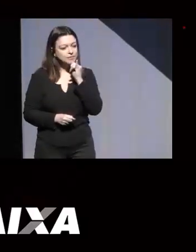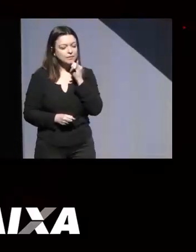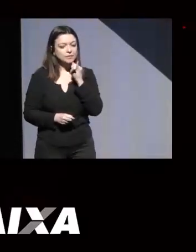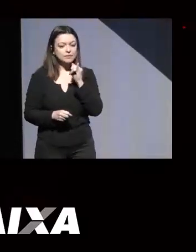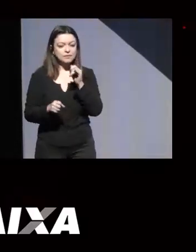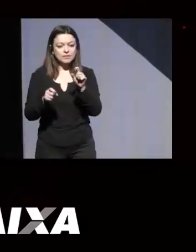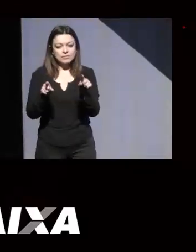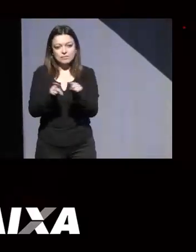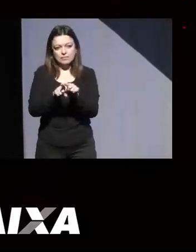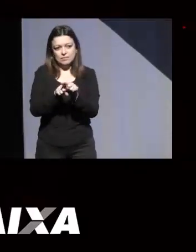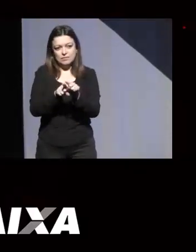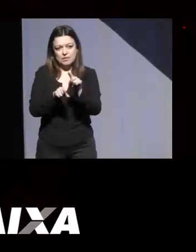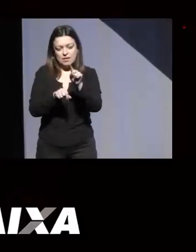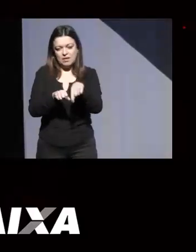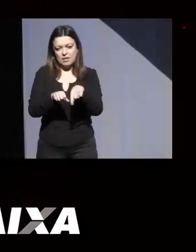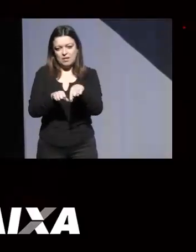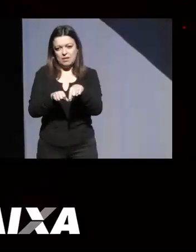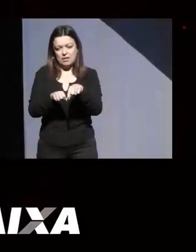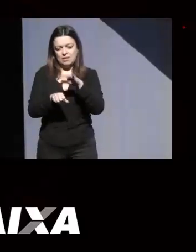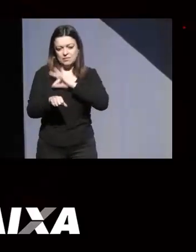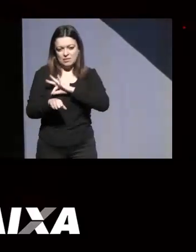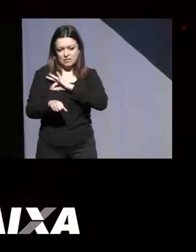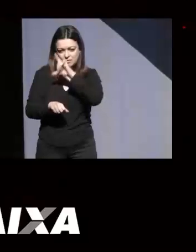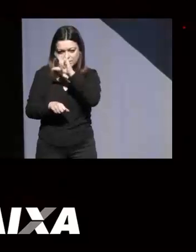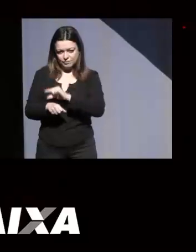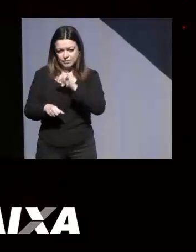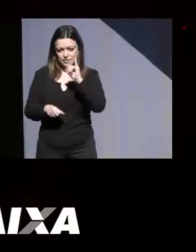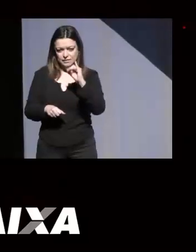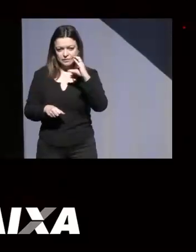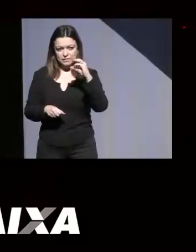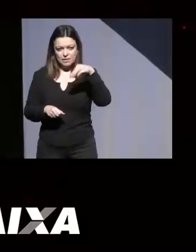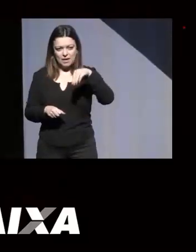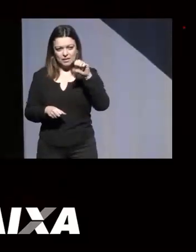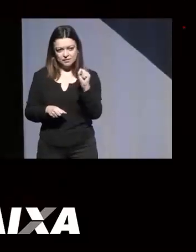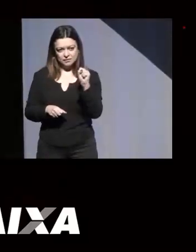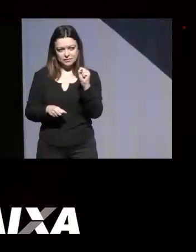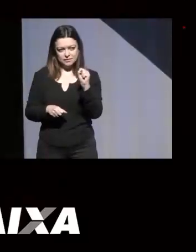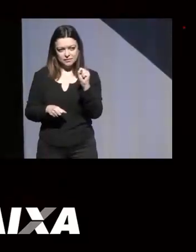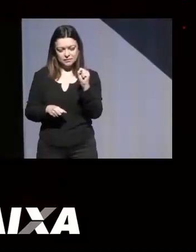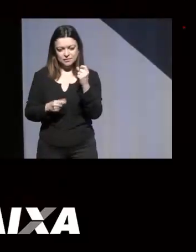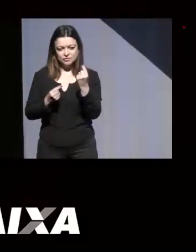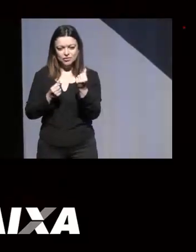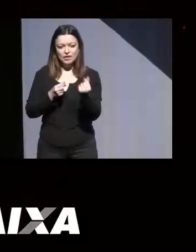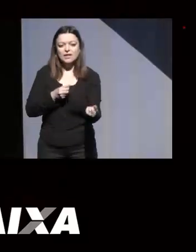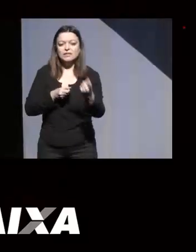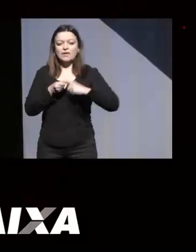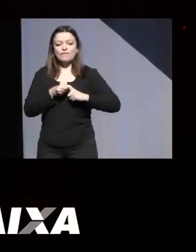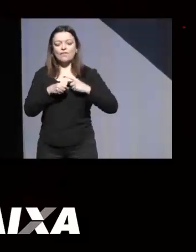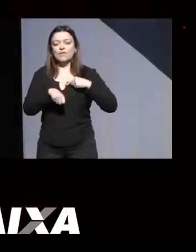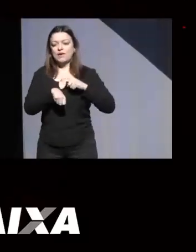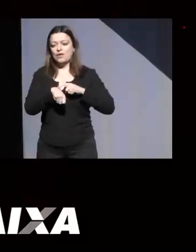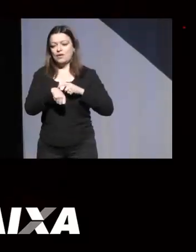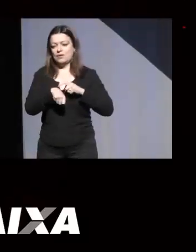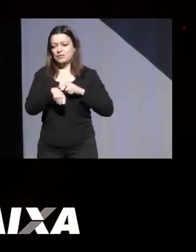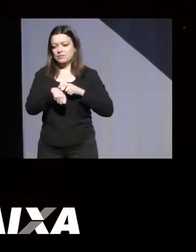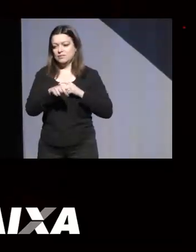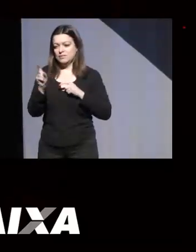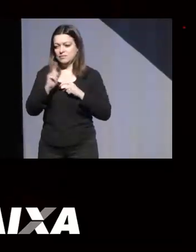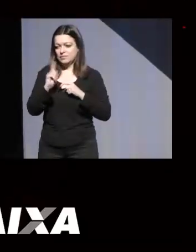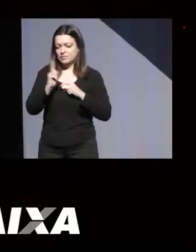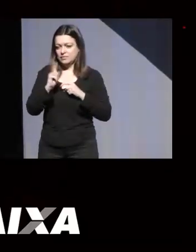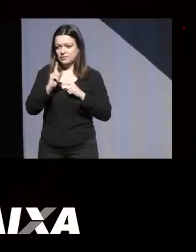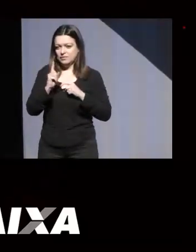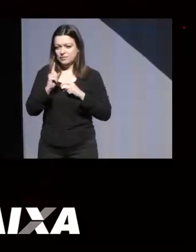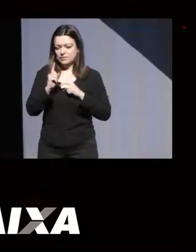renda, com o ICMS embutido, mas não tem como devolver na hora. Vai ter que ser devolvido na